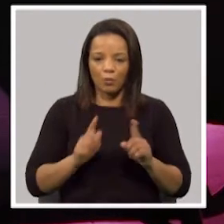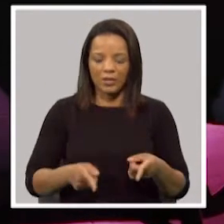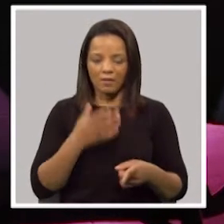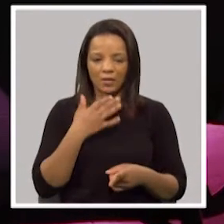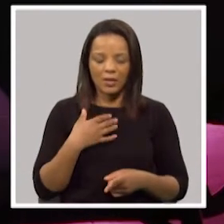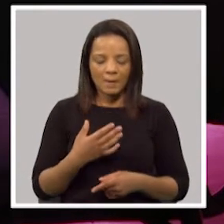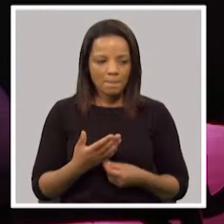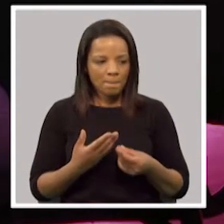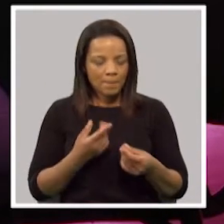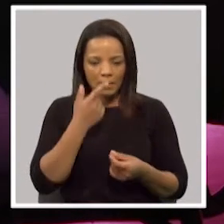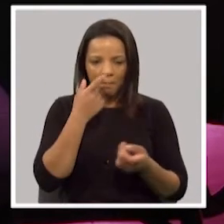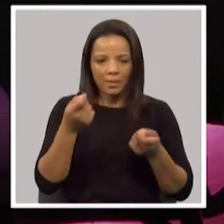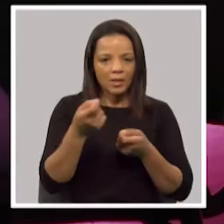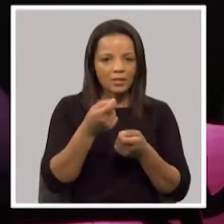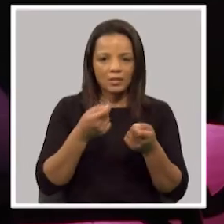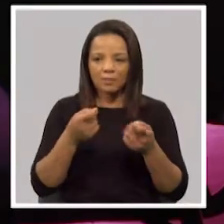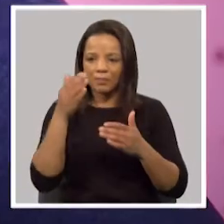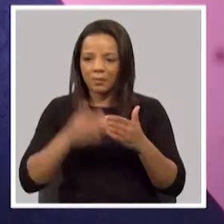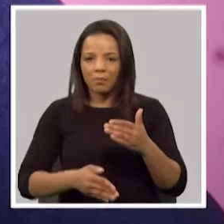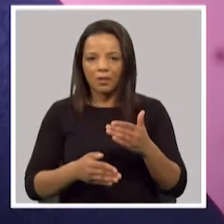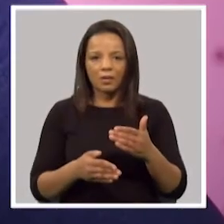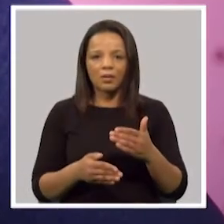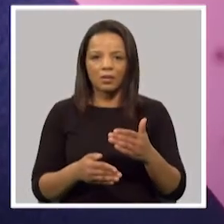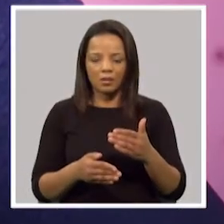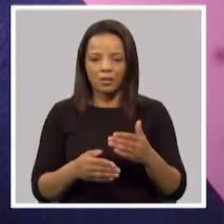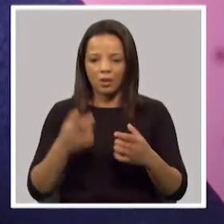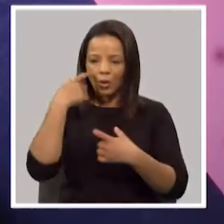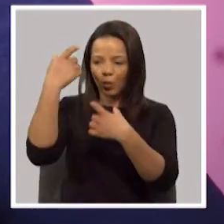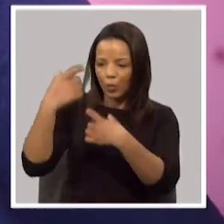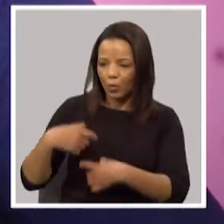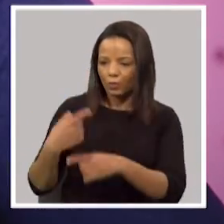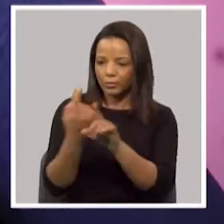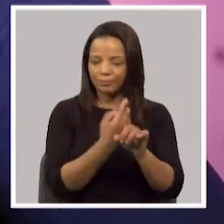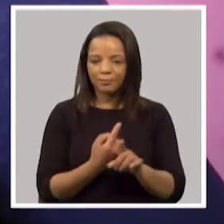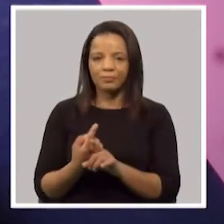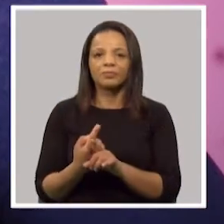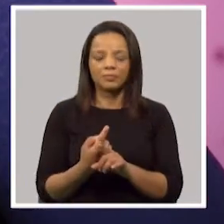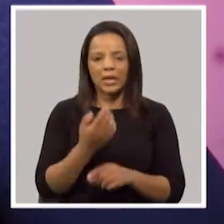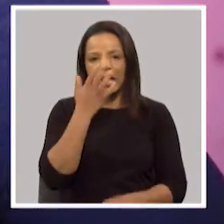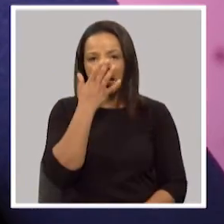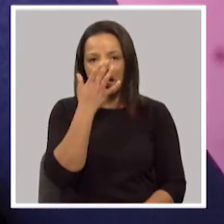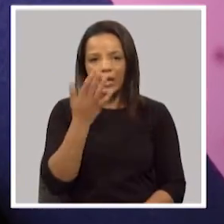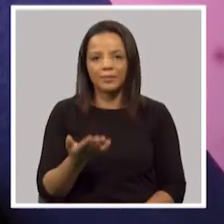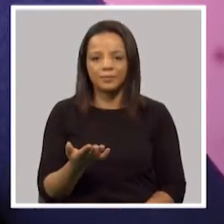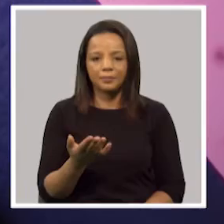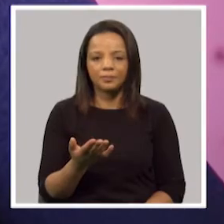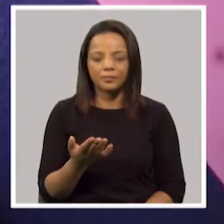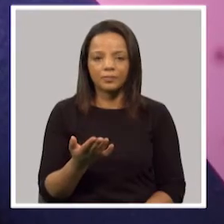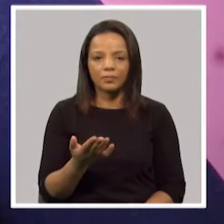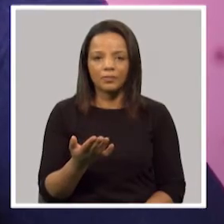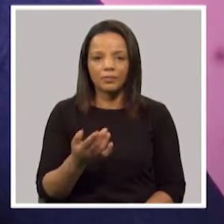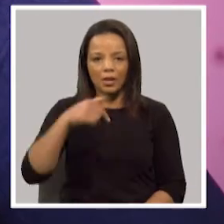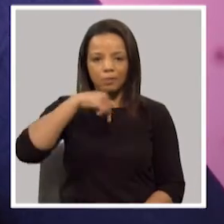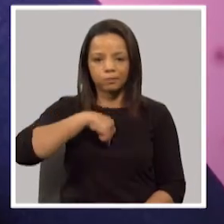Parecia que a qualquer momento algo no meu corpo, as reações do organismo, era como se